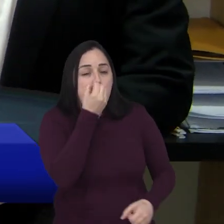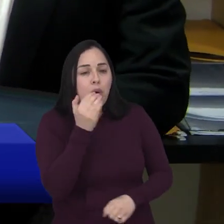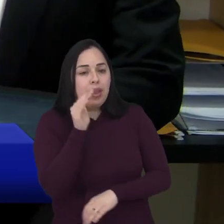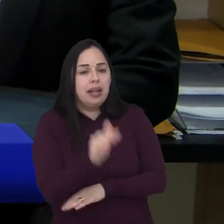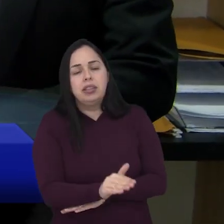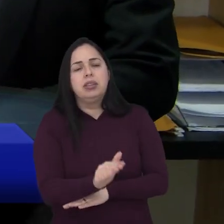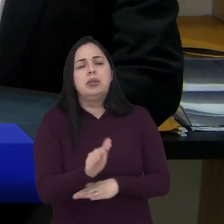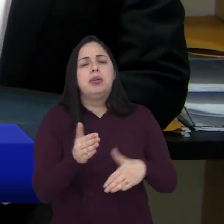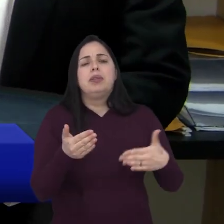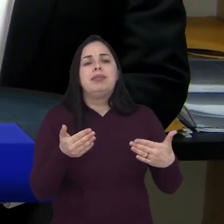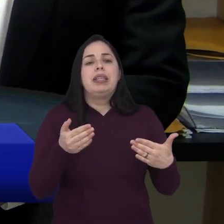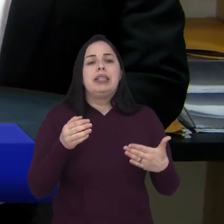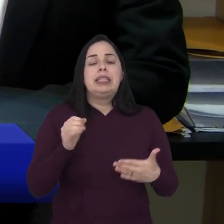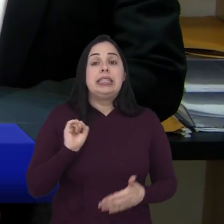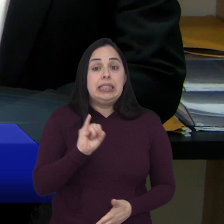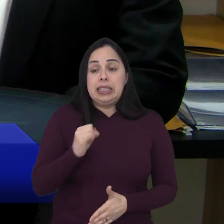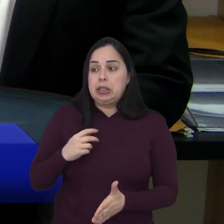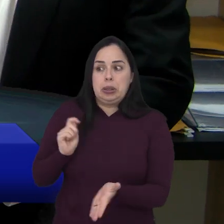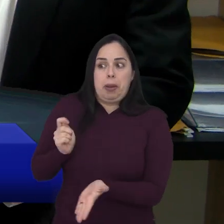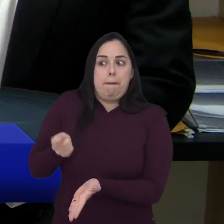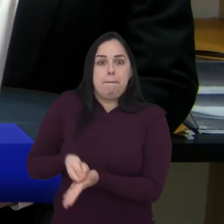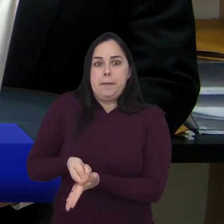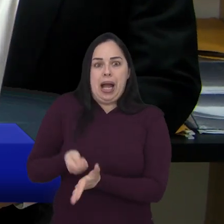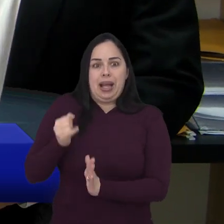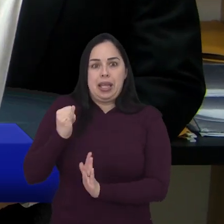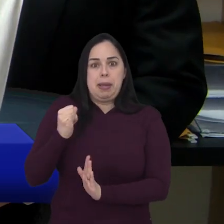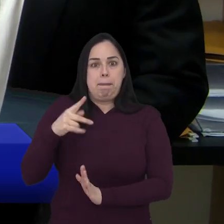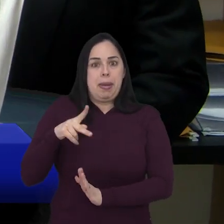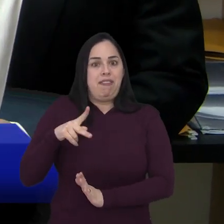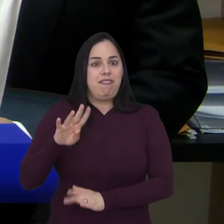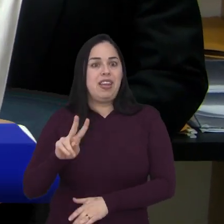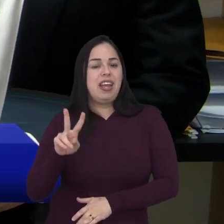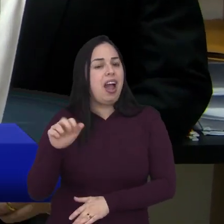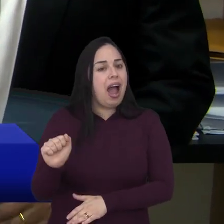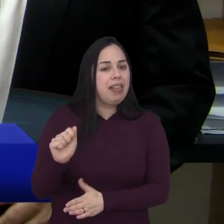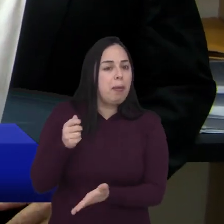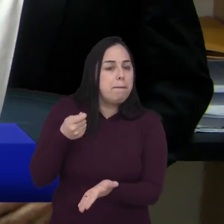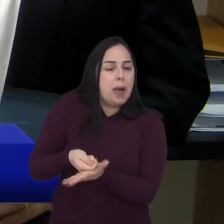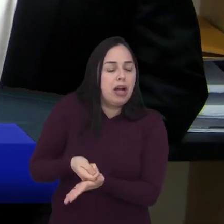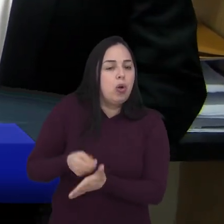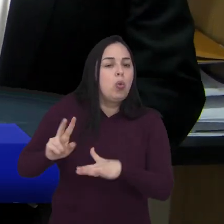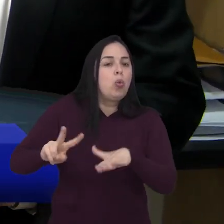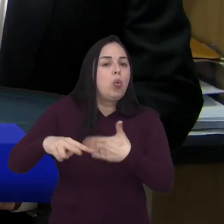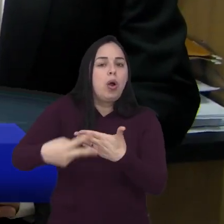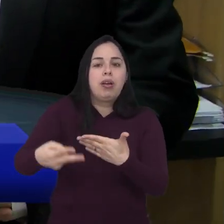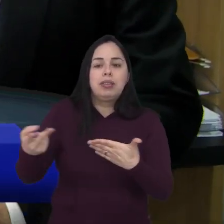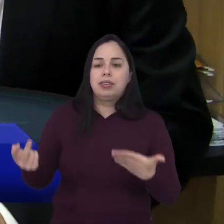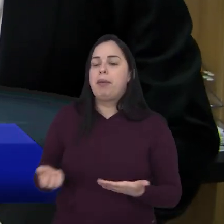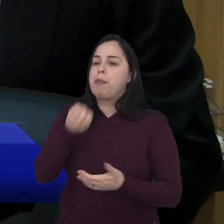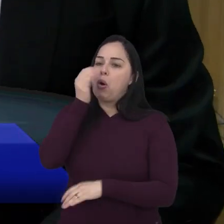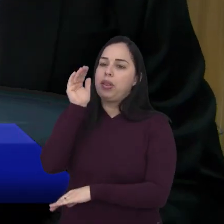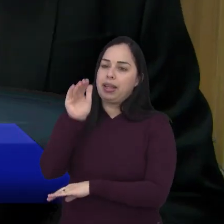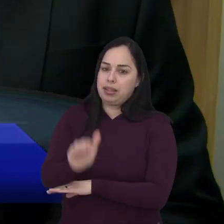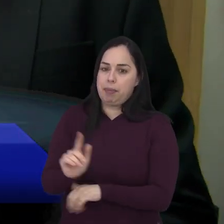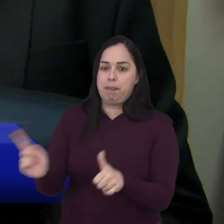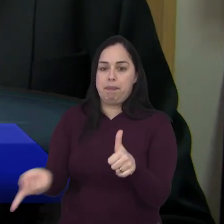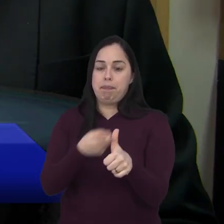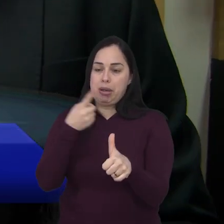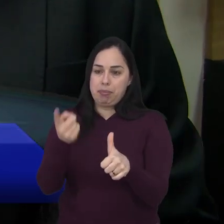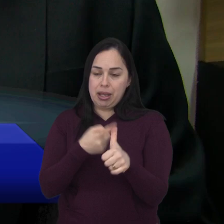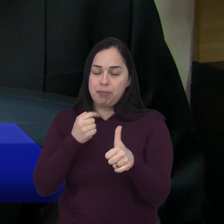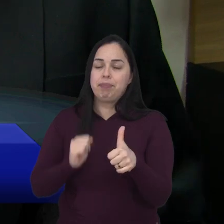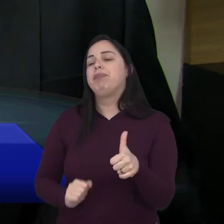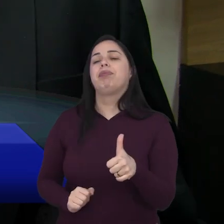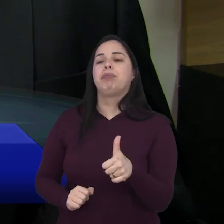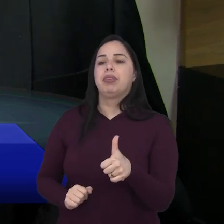tarde, doutor. Quais são as consequências legais e financeiras para quem deixa de pagar esses impostos e taxas? Bom, boa tarde a todos.